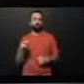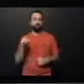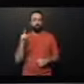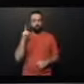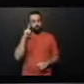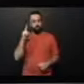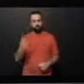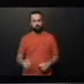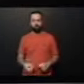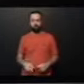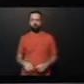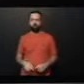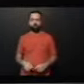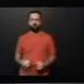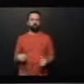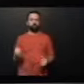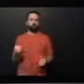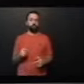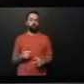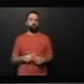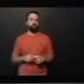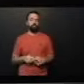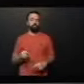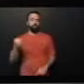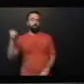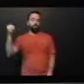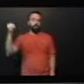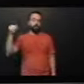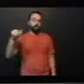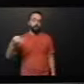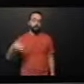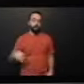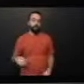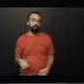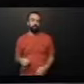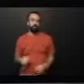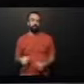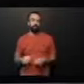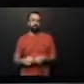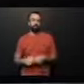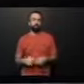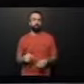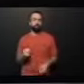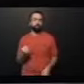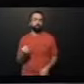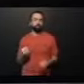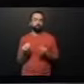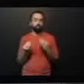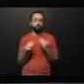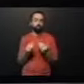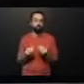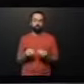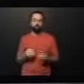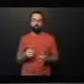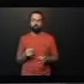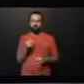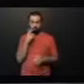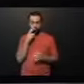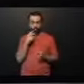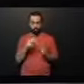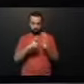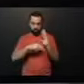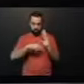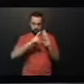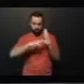pratos. Leia a receita a seguir para observar isso e depois